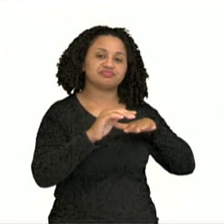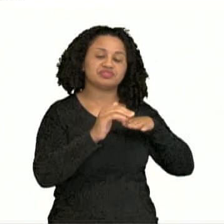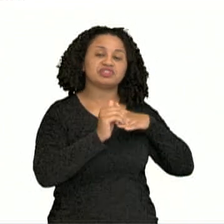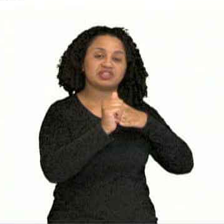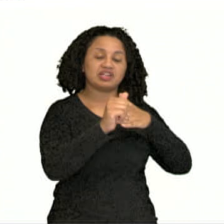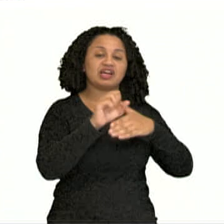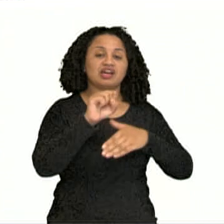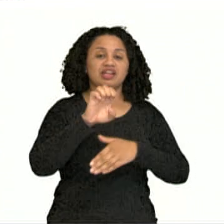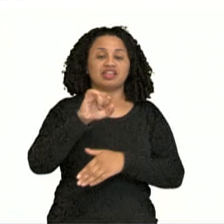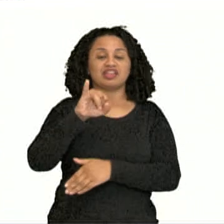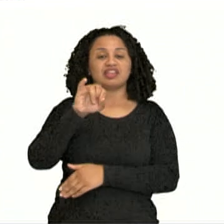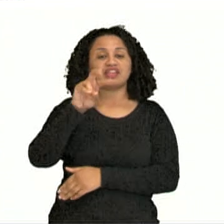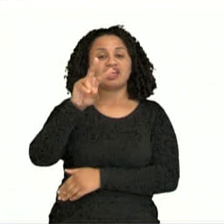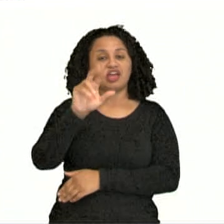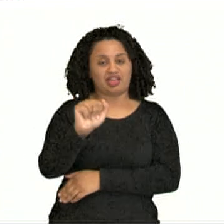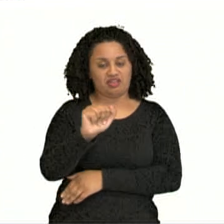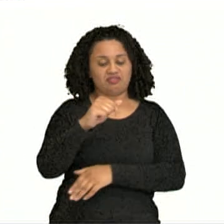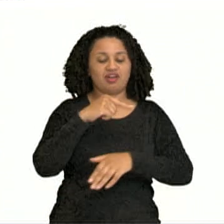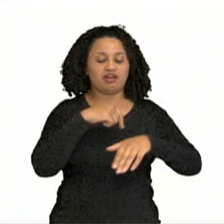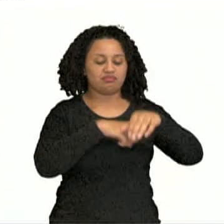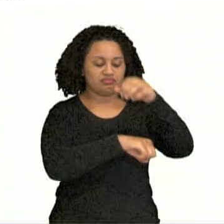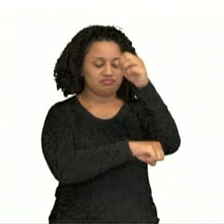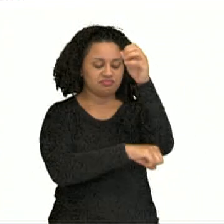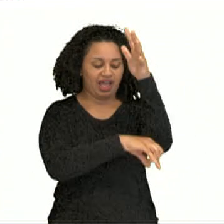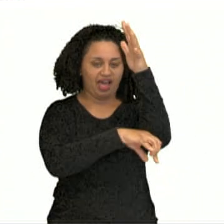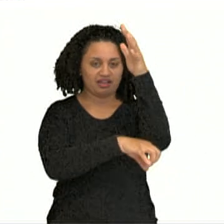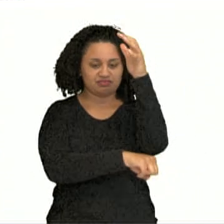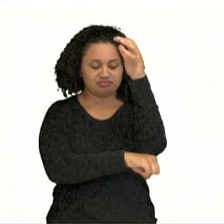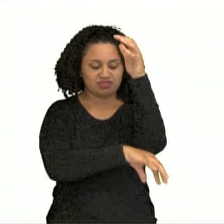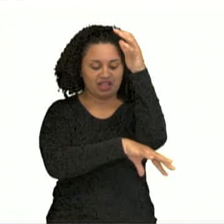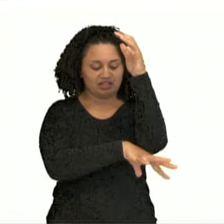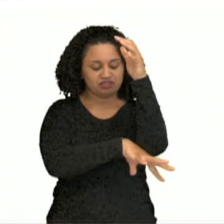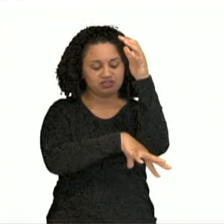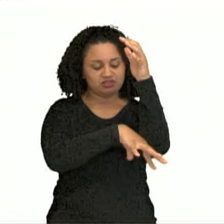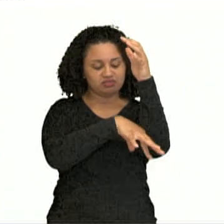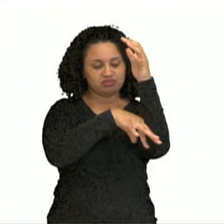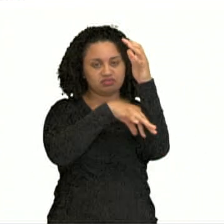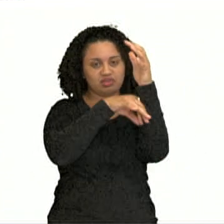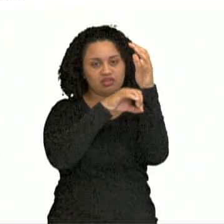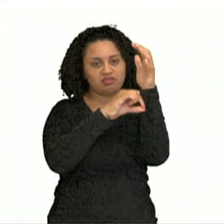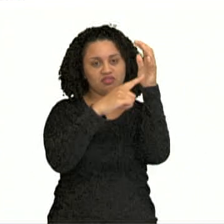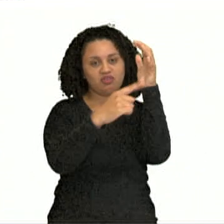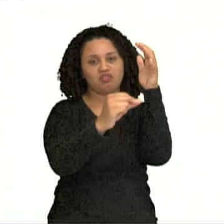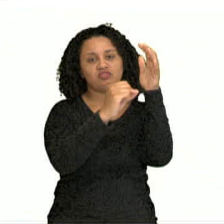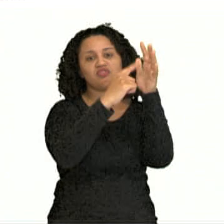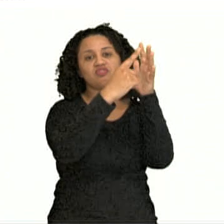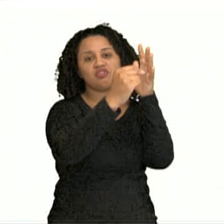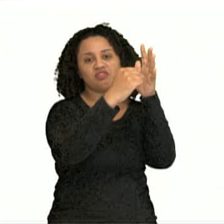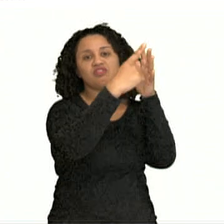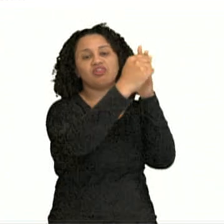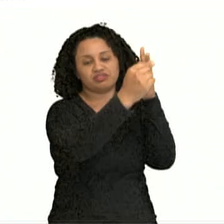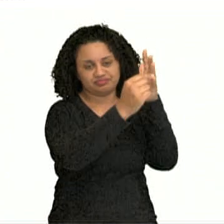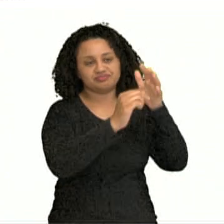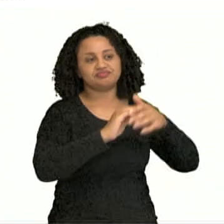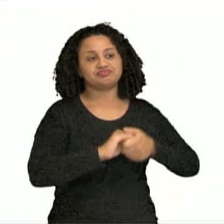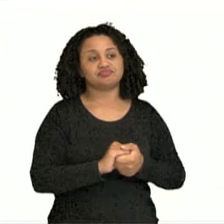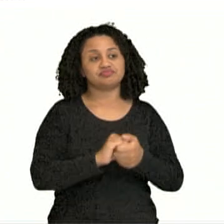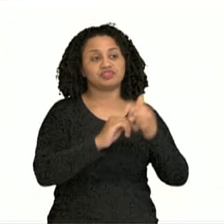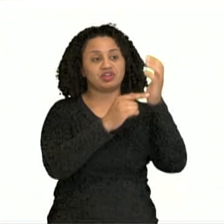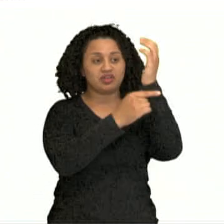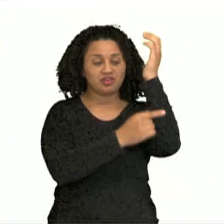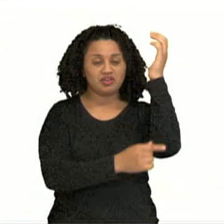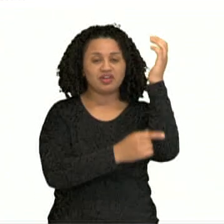seiva bruta da raiz, caule e folhas, ok? O caule é